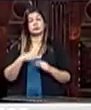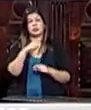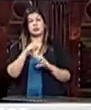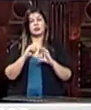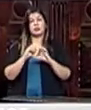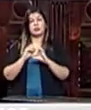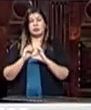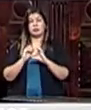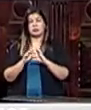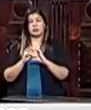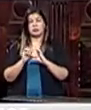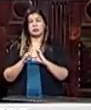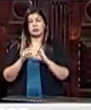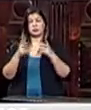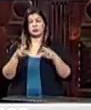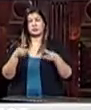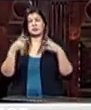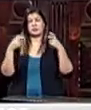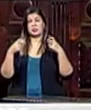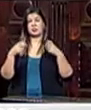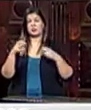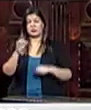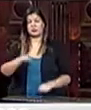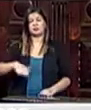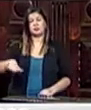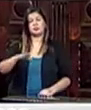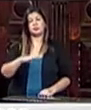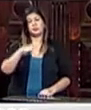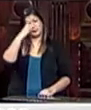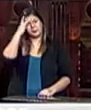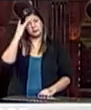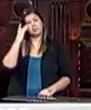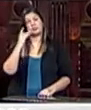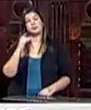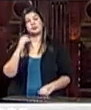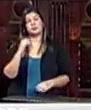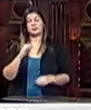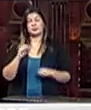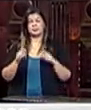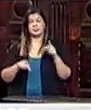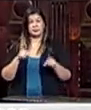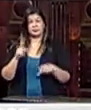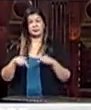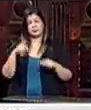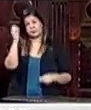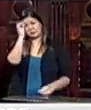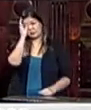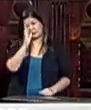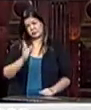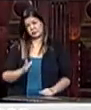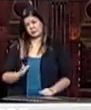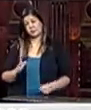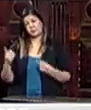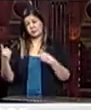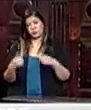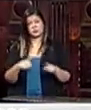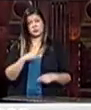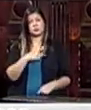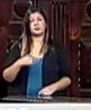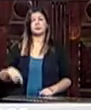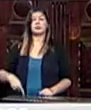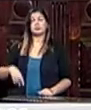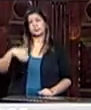percebeu que a resistência do povo brasileiro contra o governo Temer já começava a